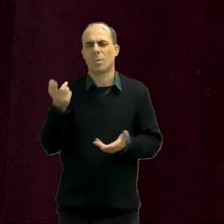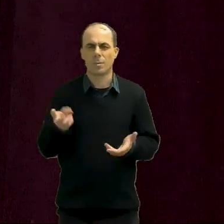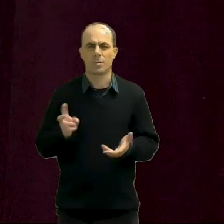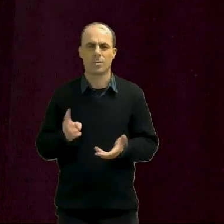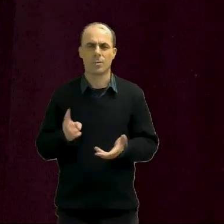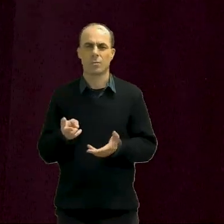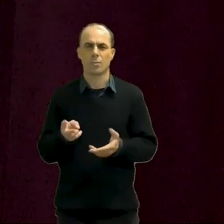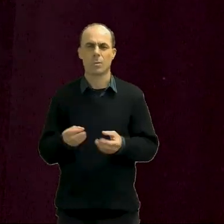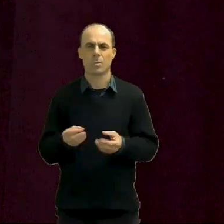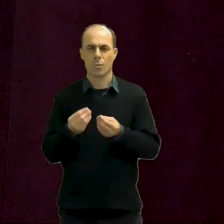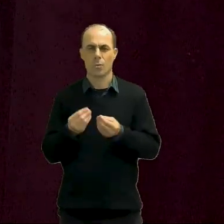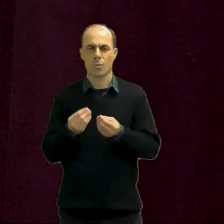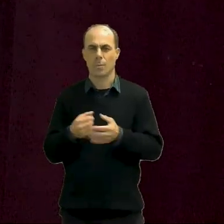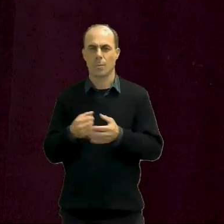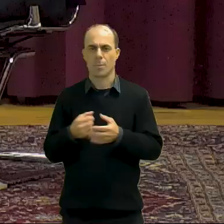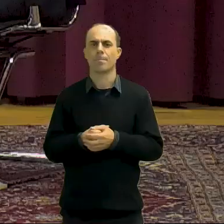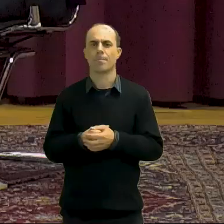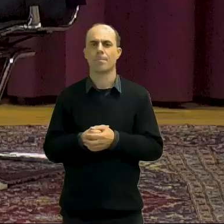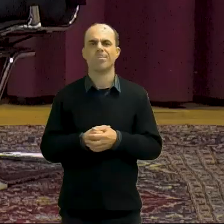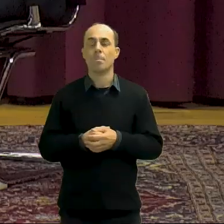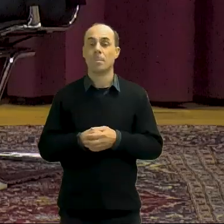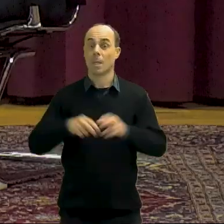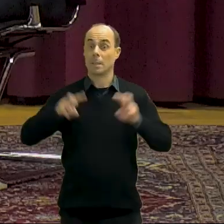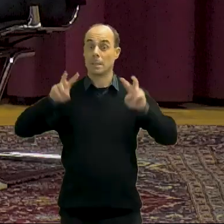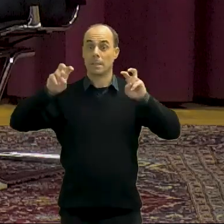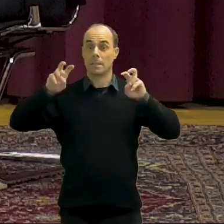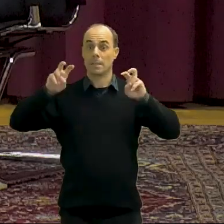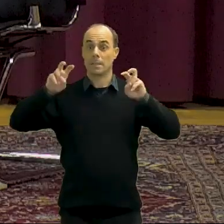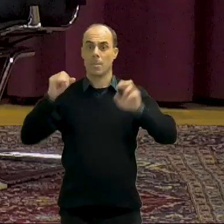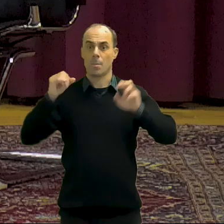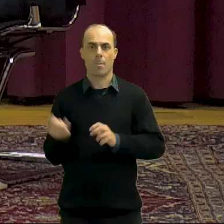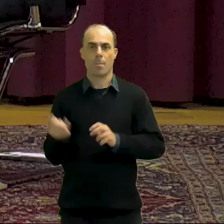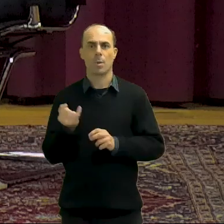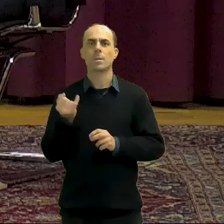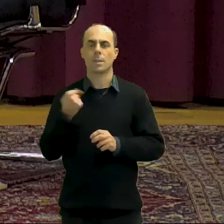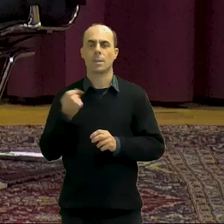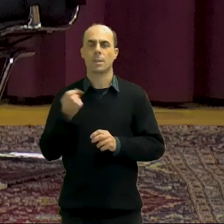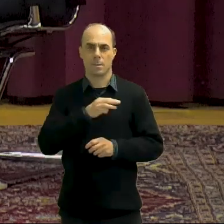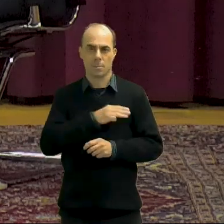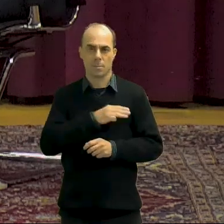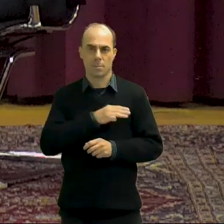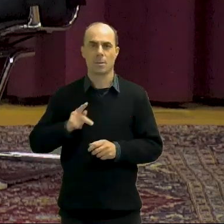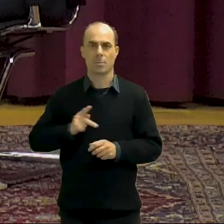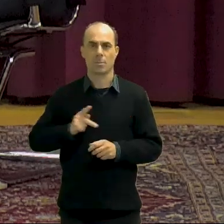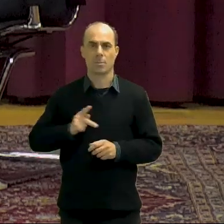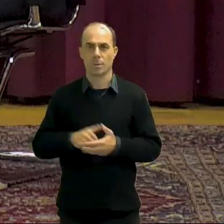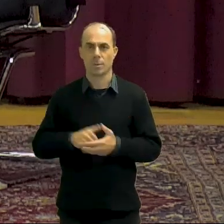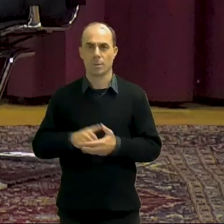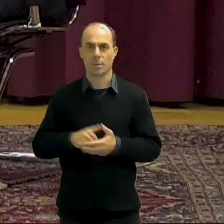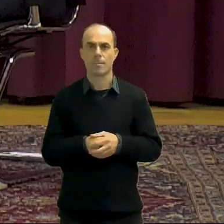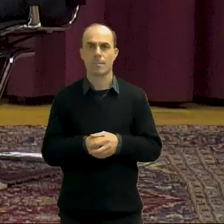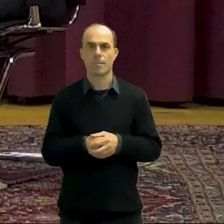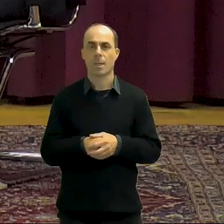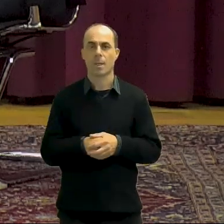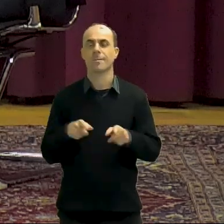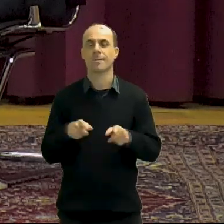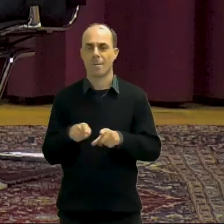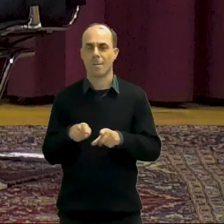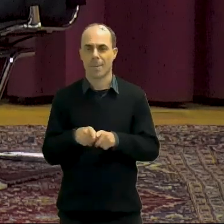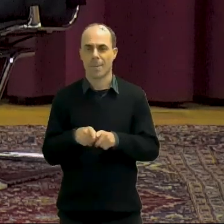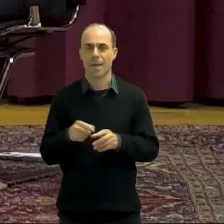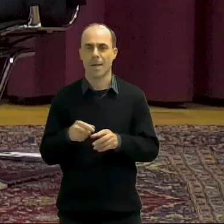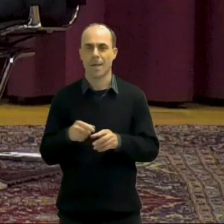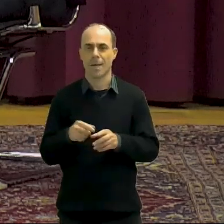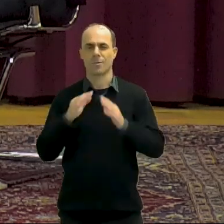fase Olha isso é um tema super importante para o Ministério Público do Estado do Paraná Inclusive a nossa escola superior através da